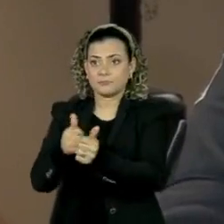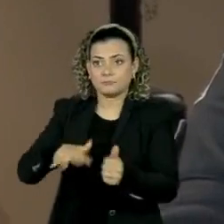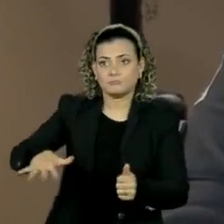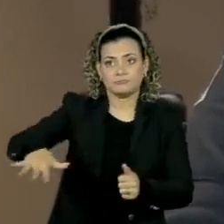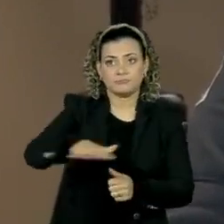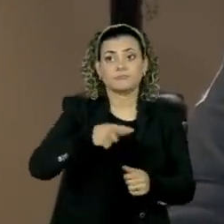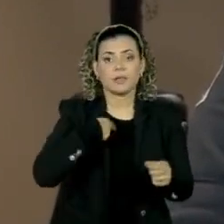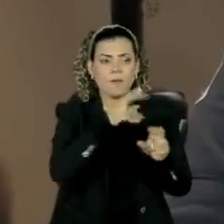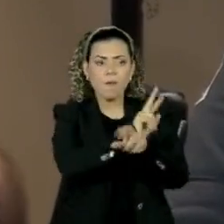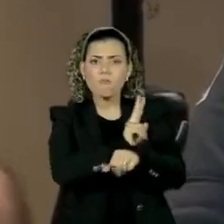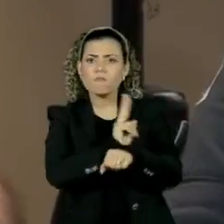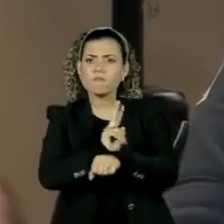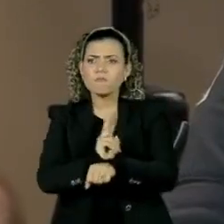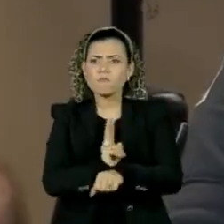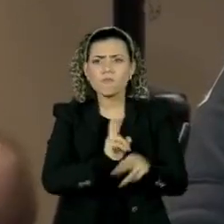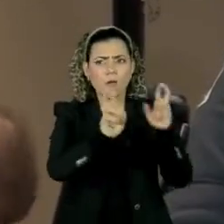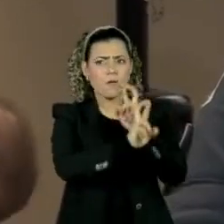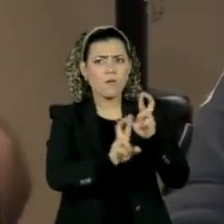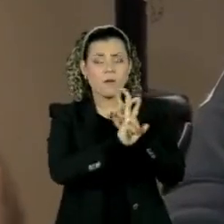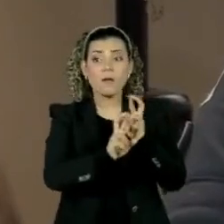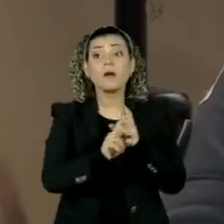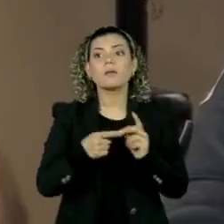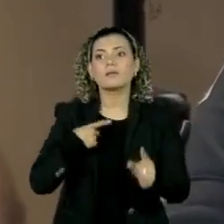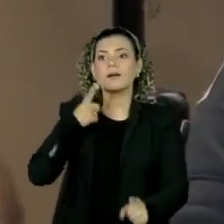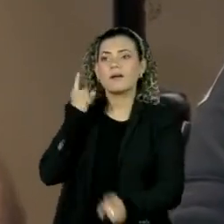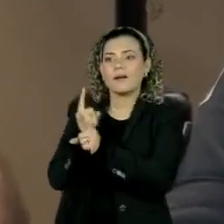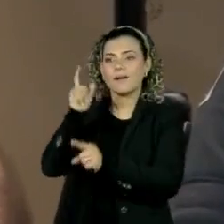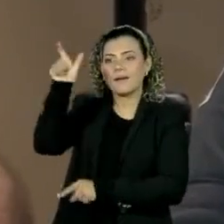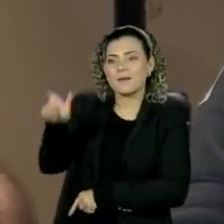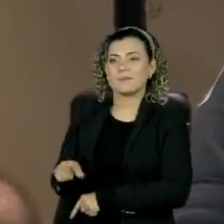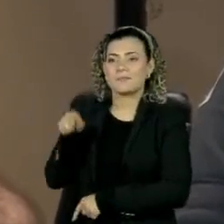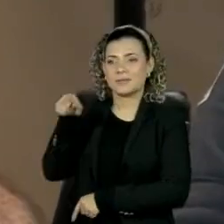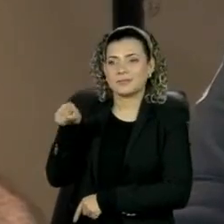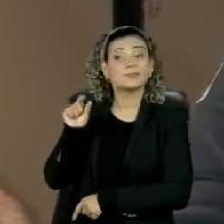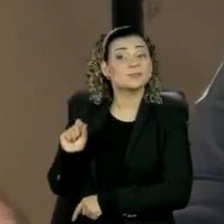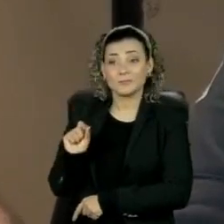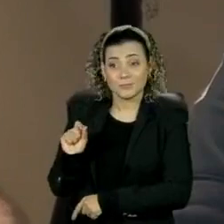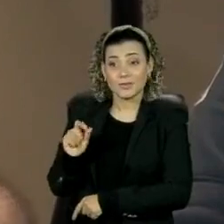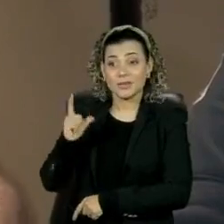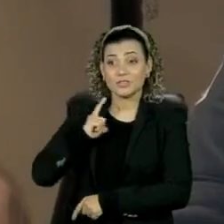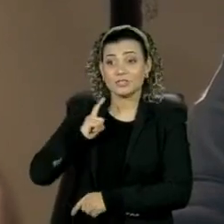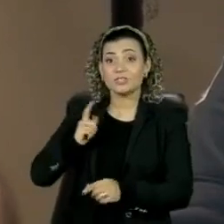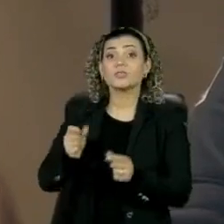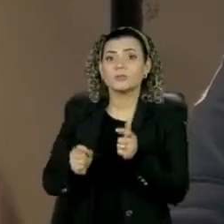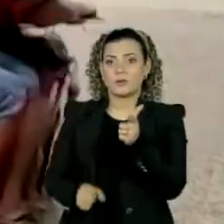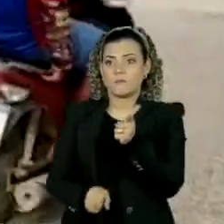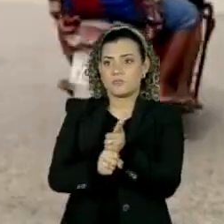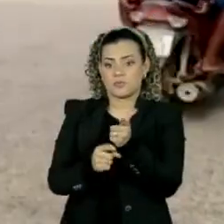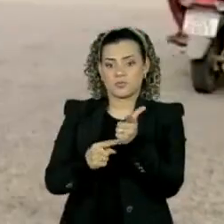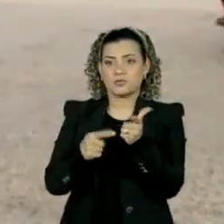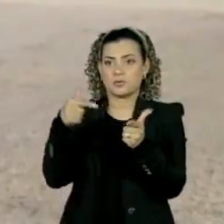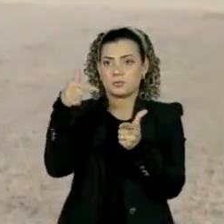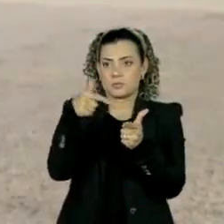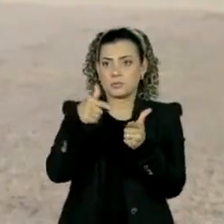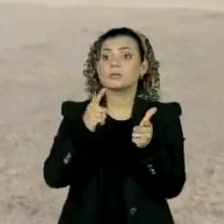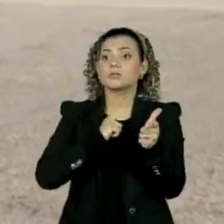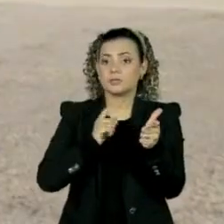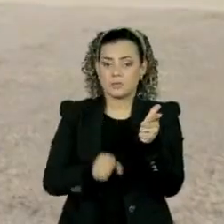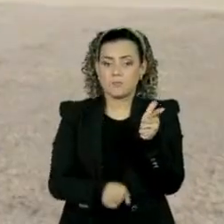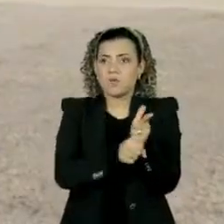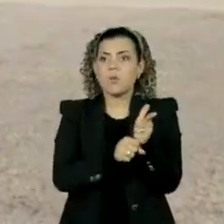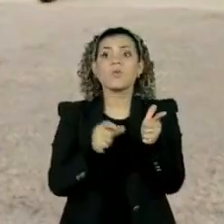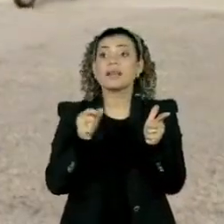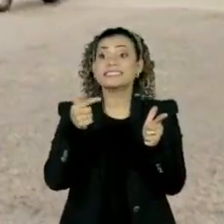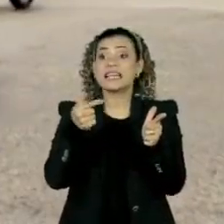intensificar as abordagens e nessa abordagem Encontramos uma pessoa que tava com munição 762 é uma munição